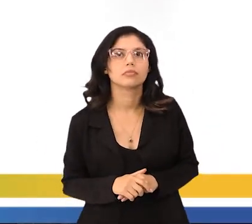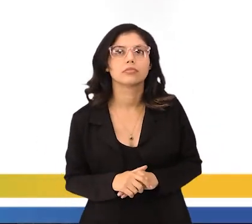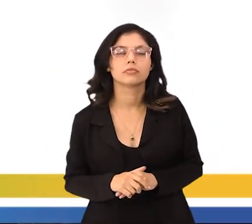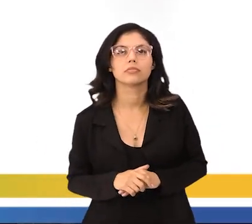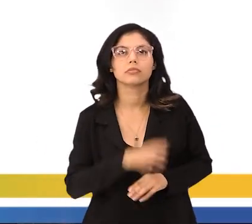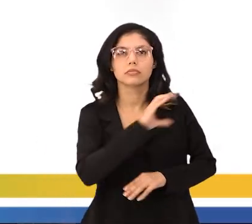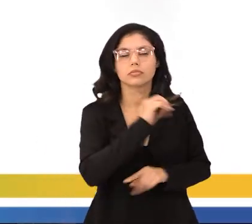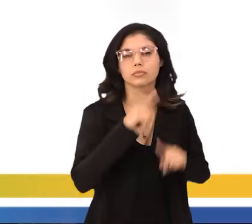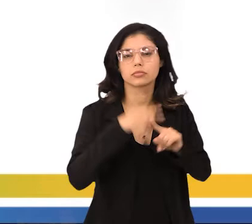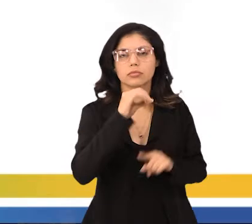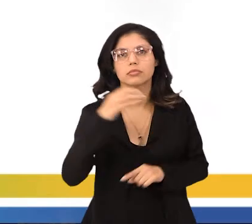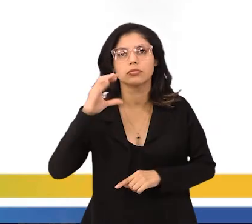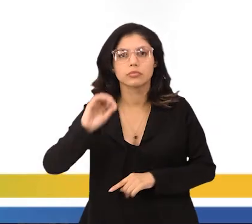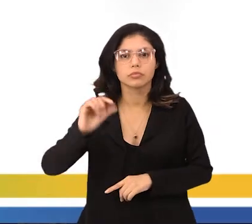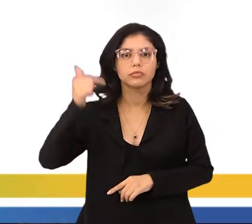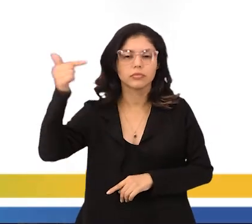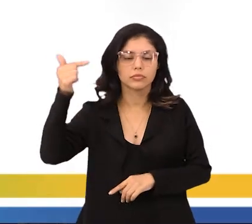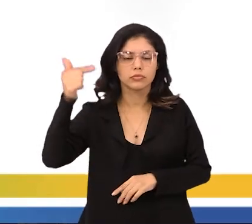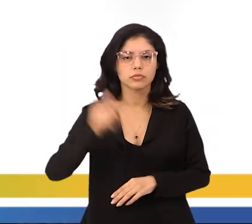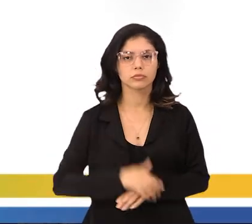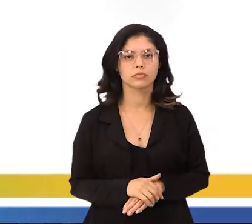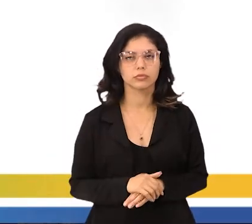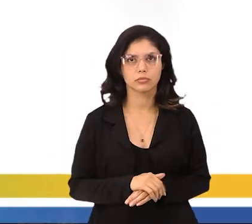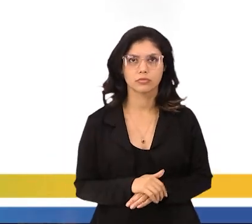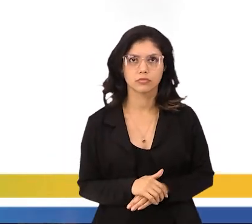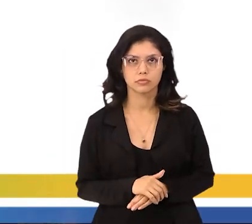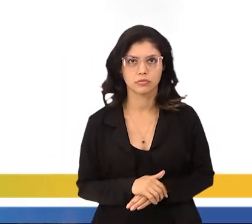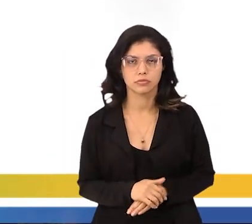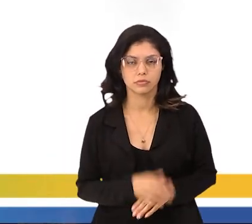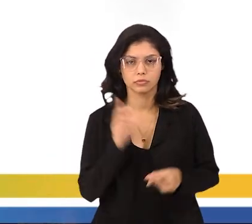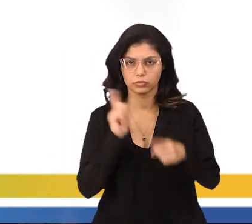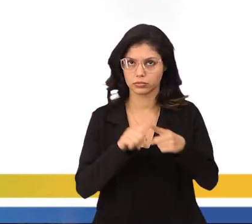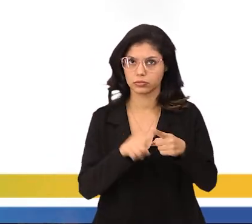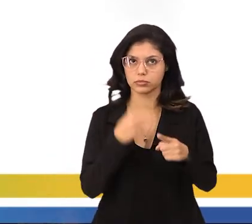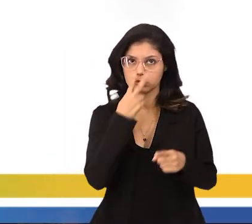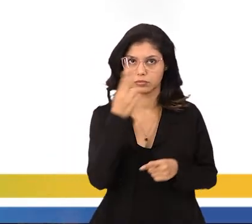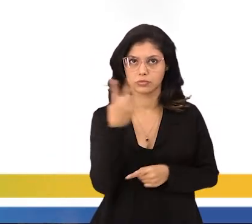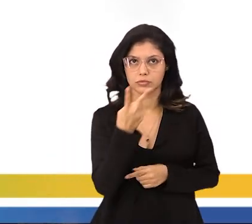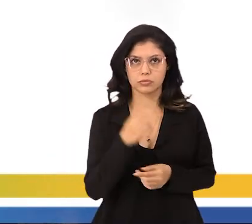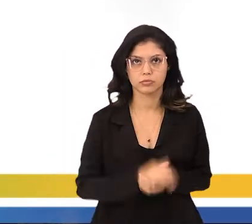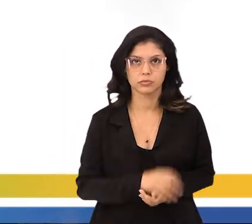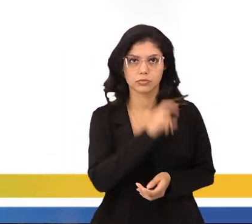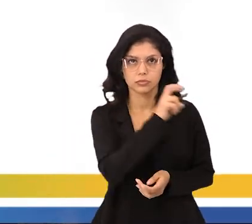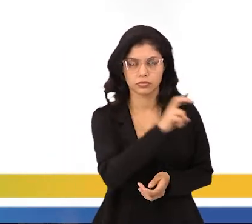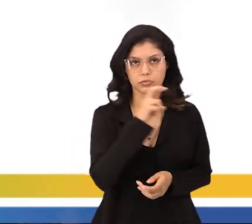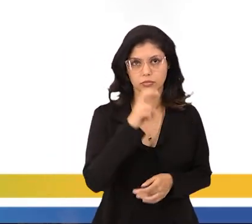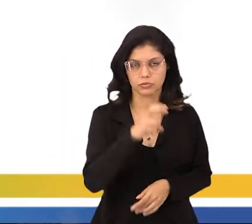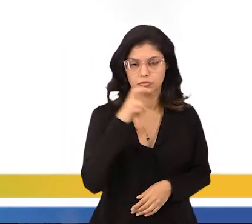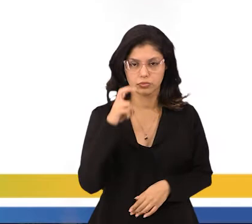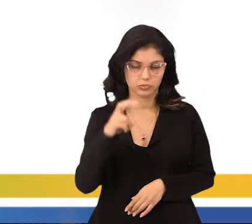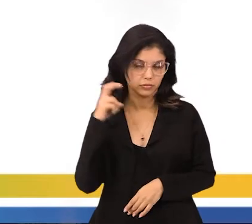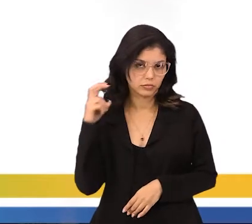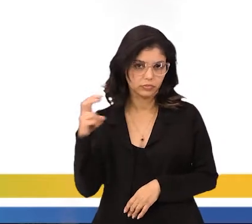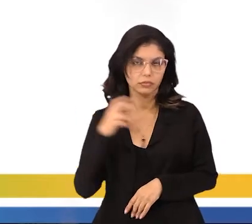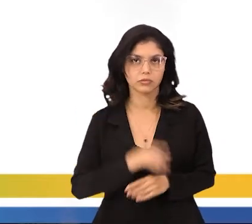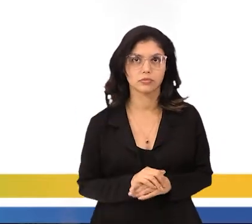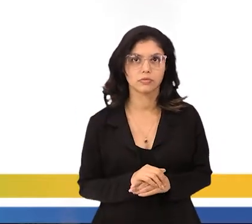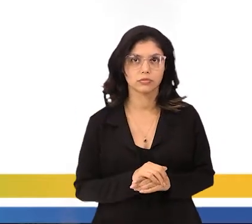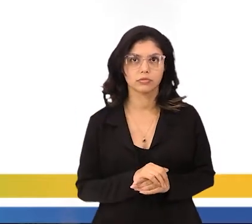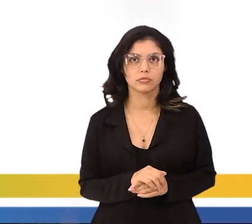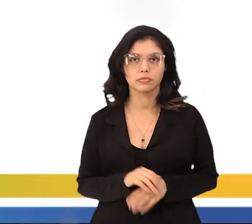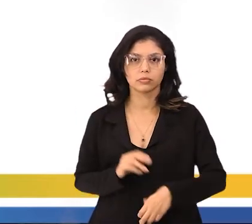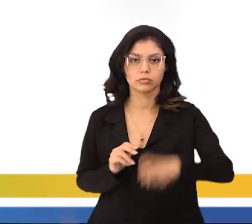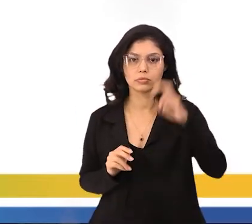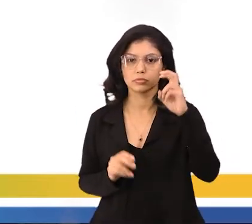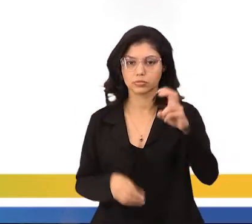Nós temos aqui 0 vezes 0, que é 0 ao quadrado, porque aparece duas vezes. Outro exemplo, quando eu multiplico 5 vezes